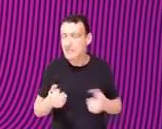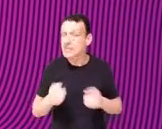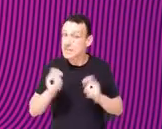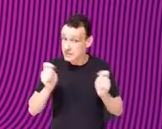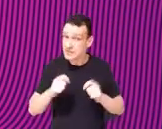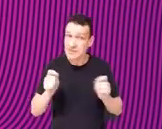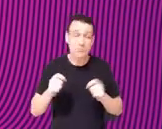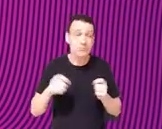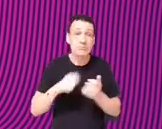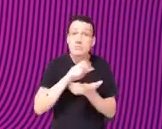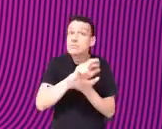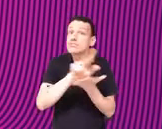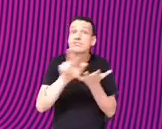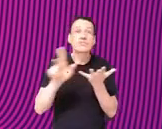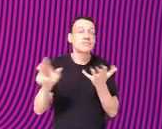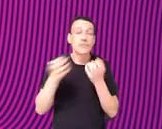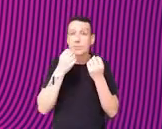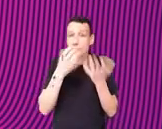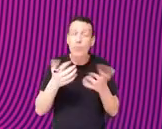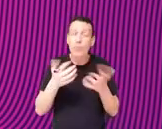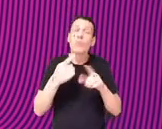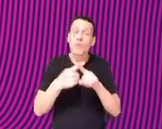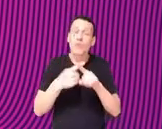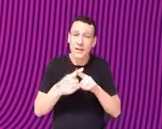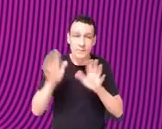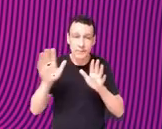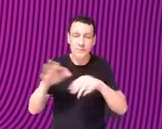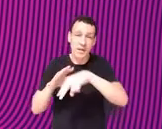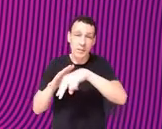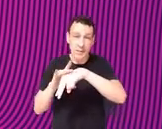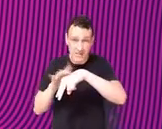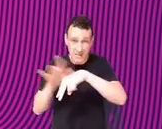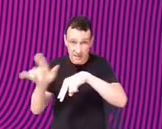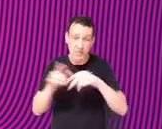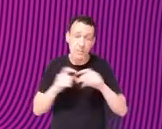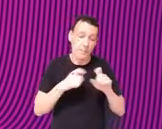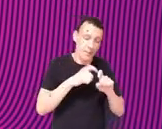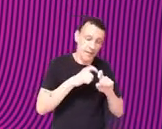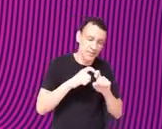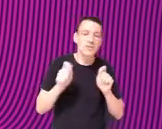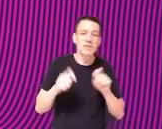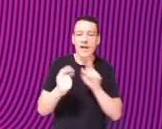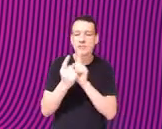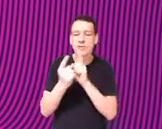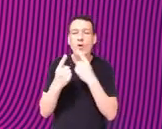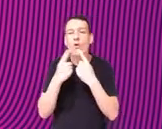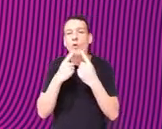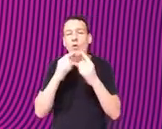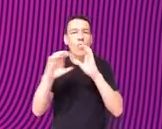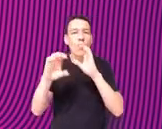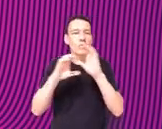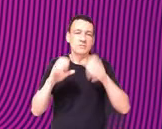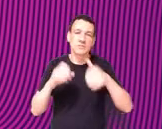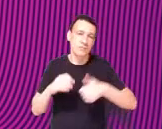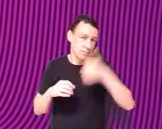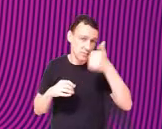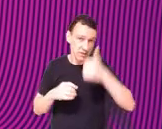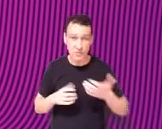melhorar a comunicação entre paciente e médico, ou profissional de saúde, e também para poder